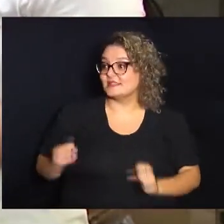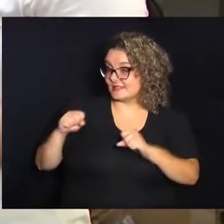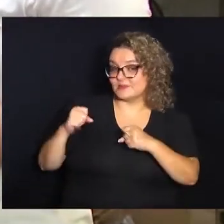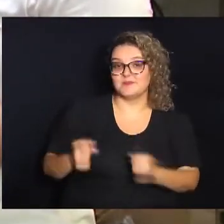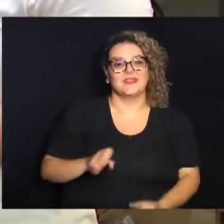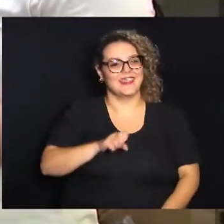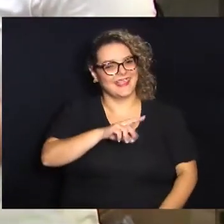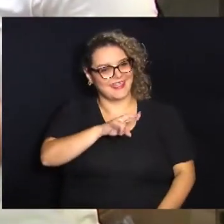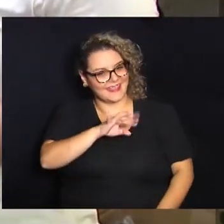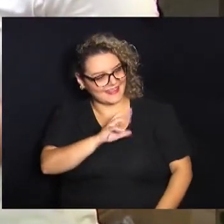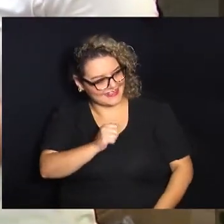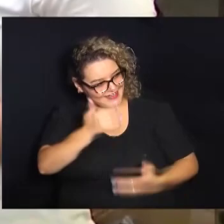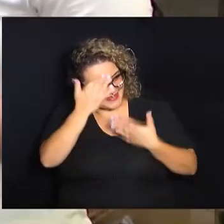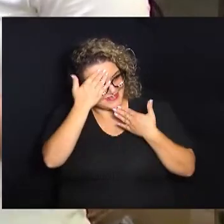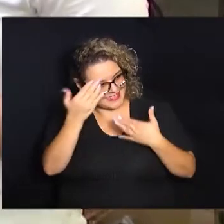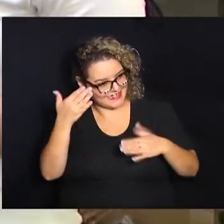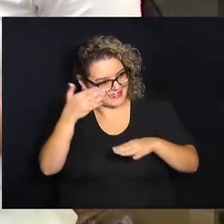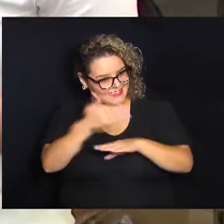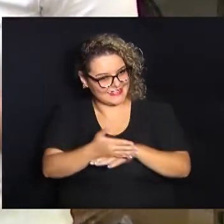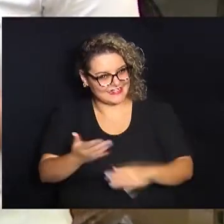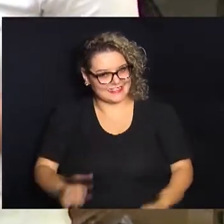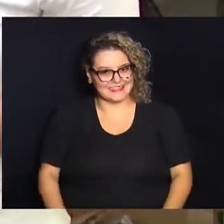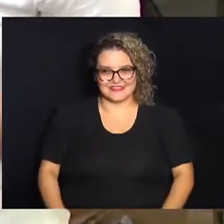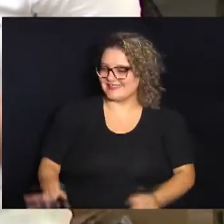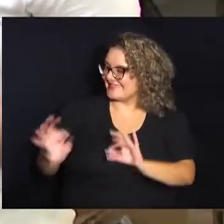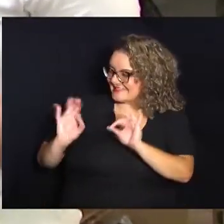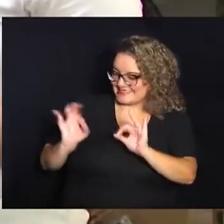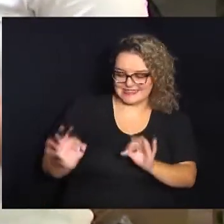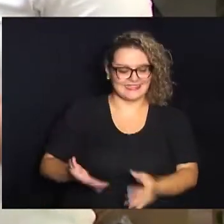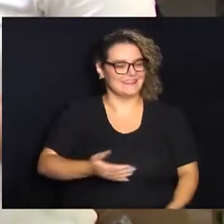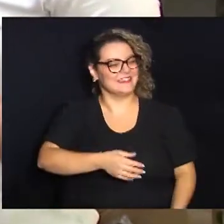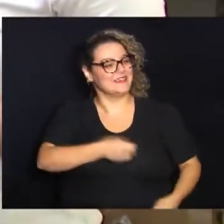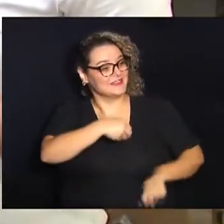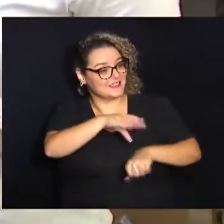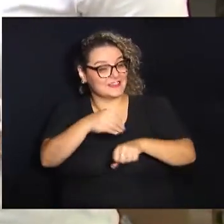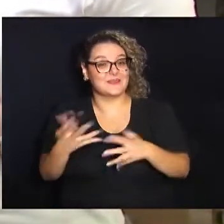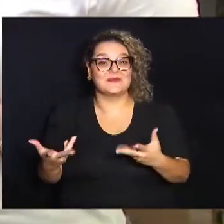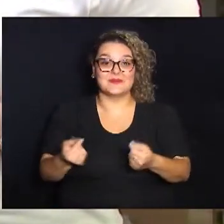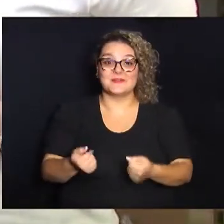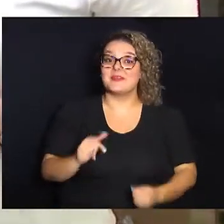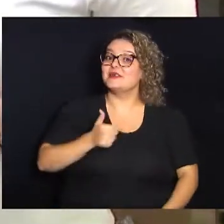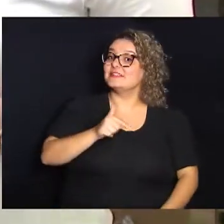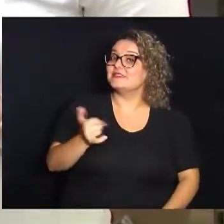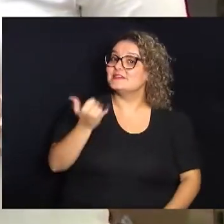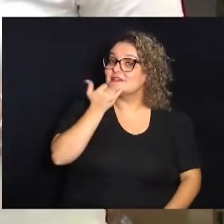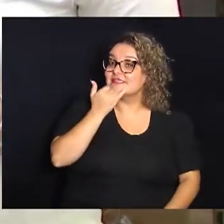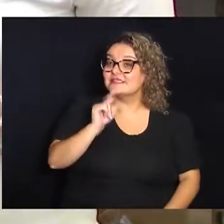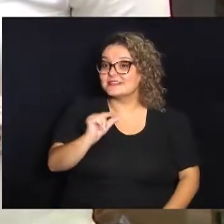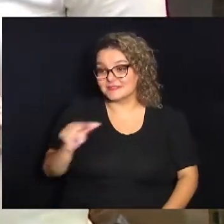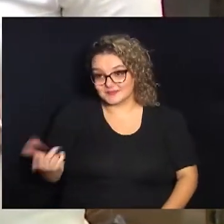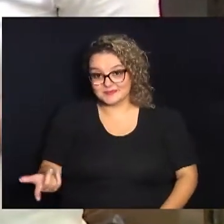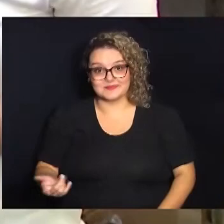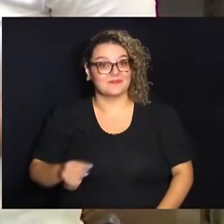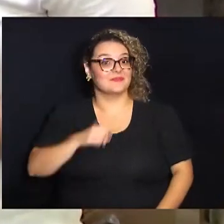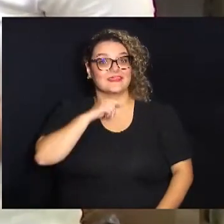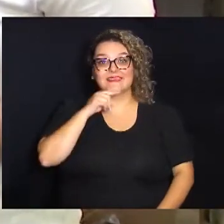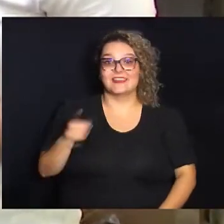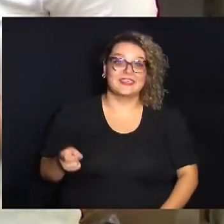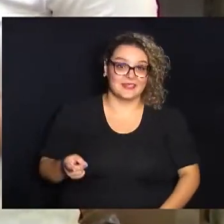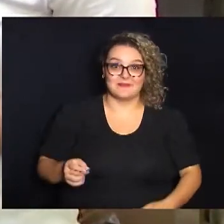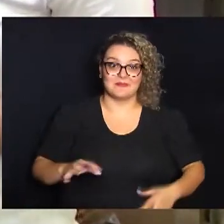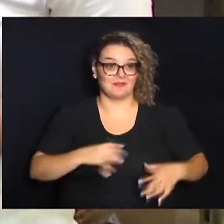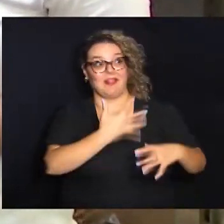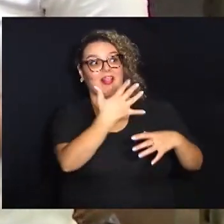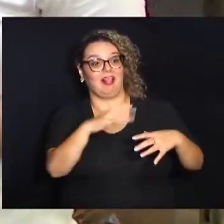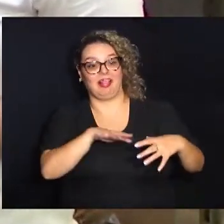muito obrigada pela sua participação, Obrigada as dicas a você. maravilhosas, né? Agora a gente não tem mais desculpa, ninguém vai afogar as plantinhas e nem vai